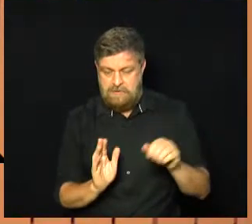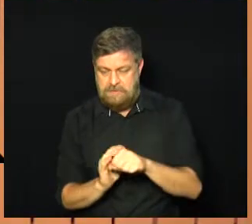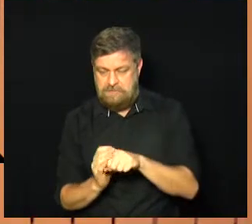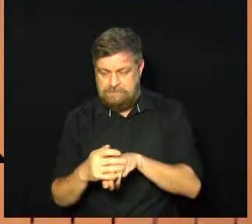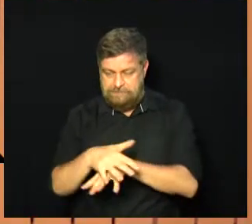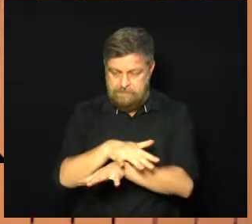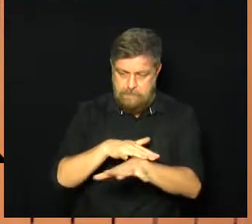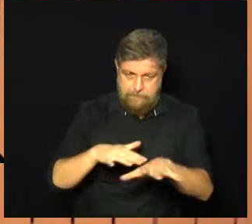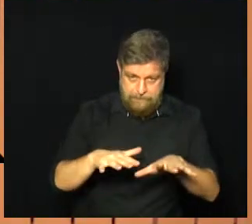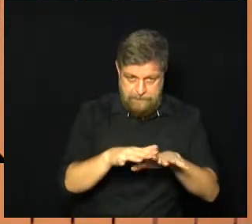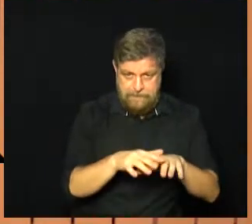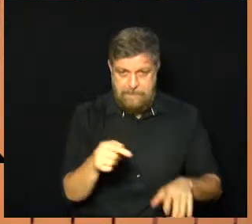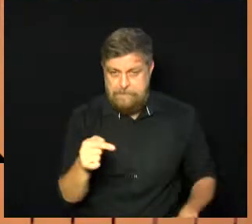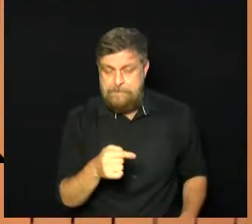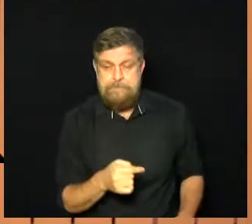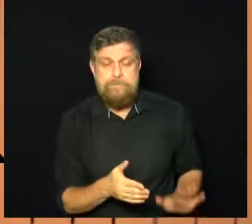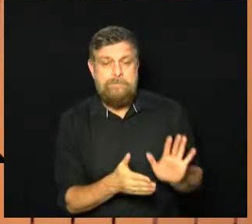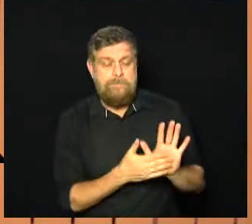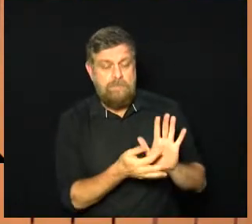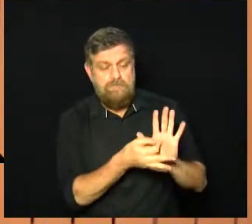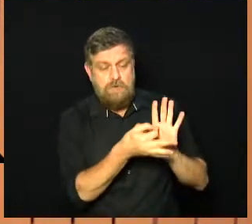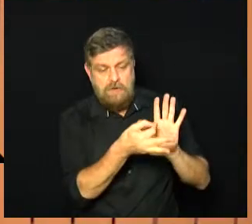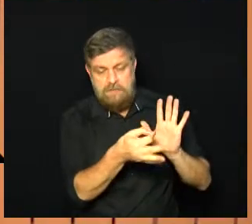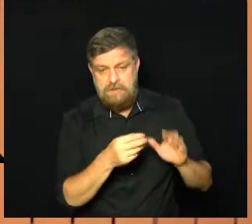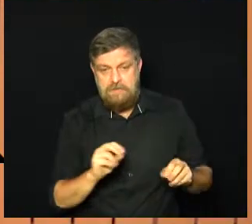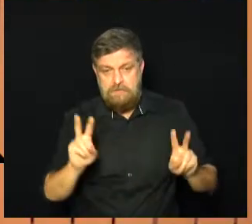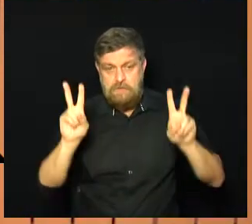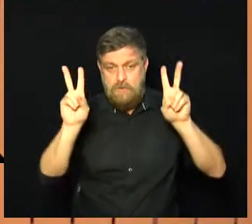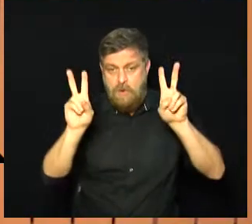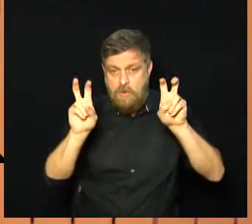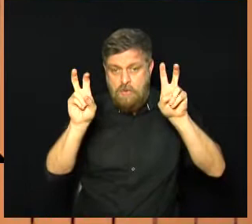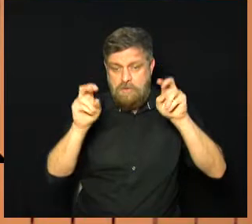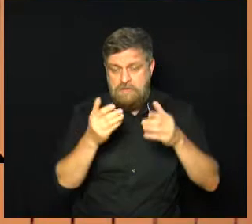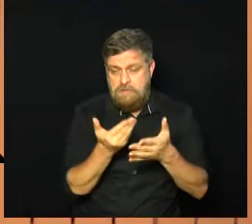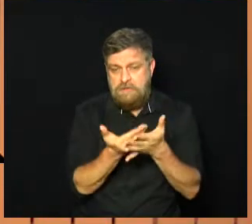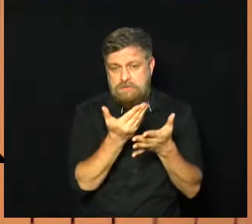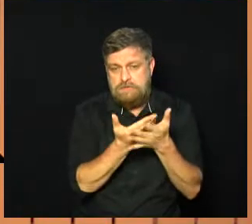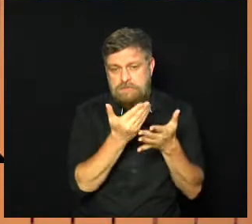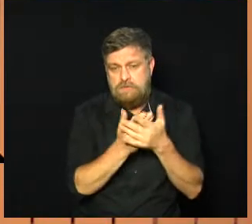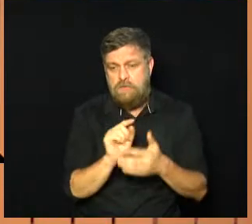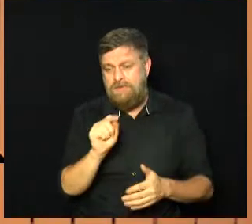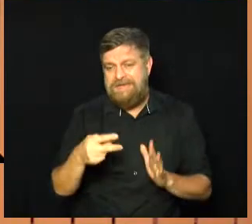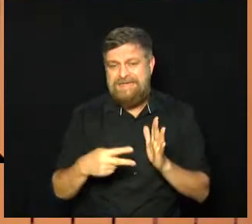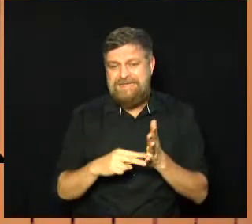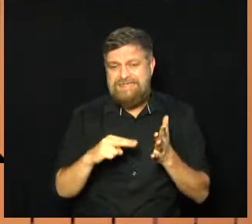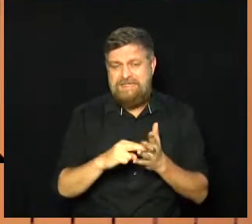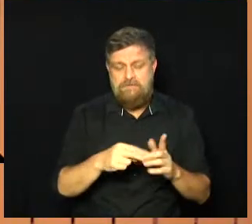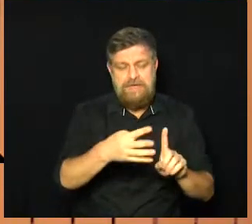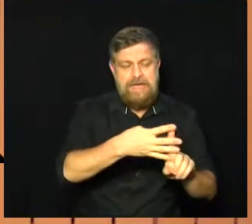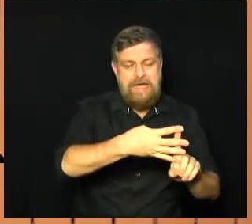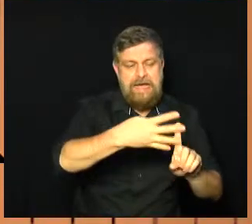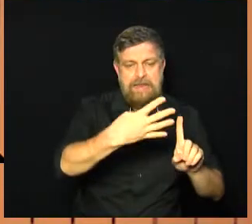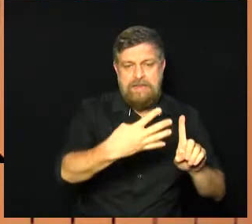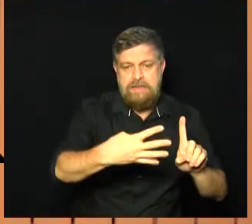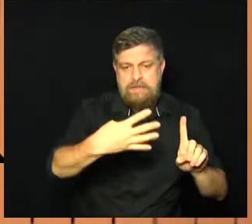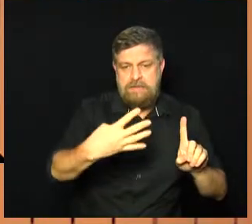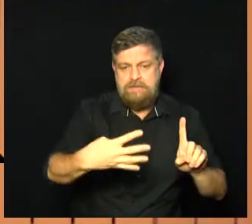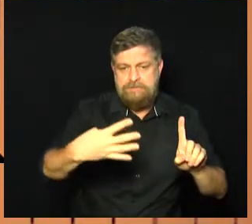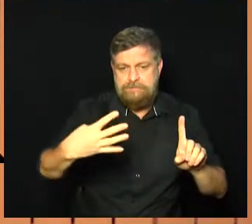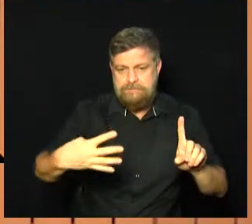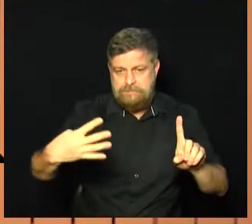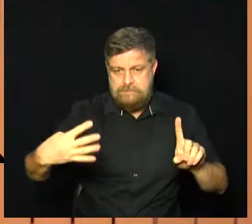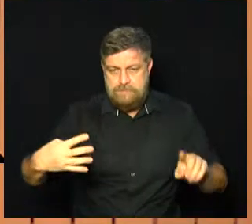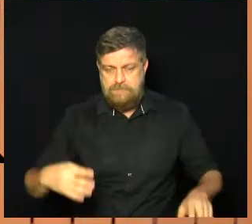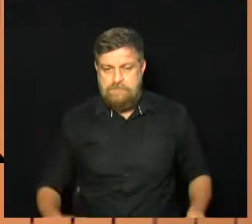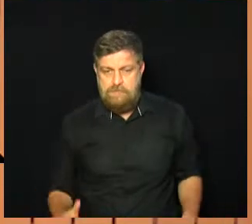tinham voltado, que fosse realizado um trabalho sobre o que era a questão LGBT. E por isso, né,